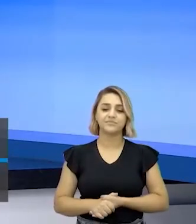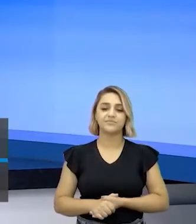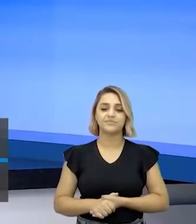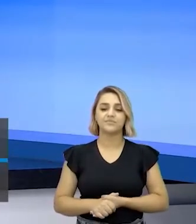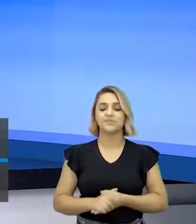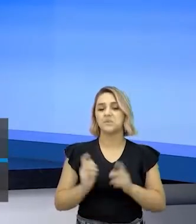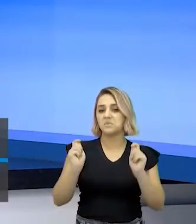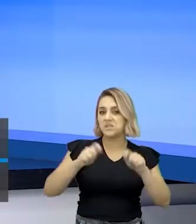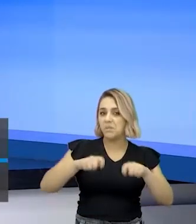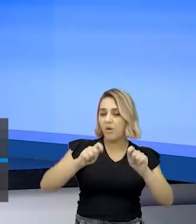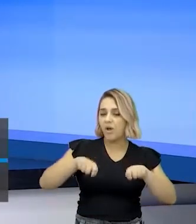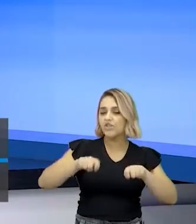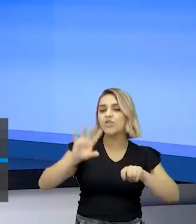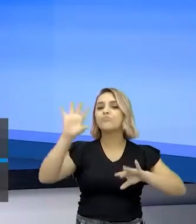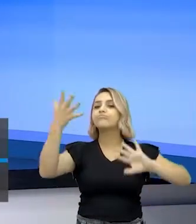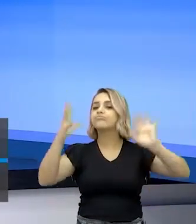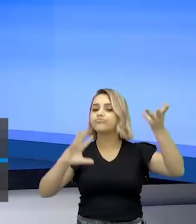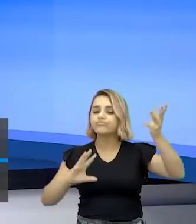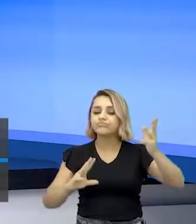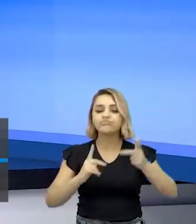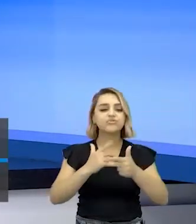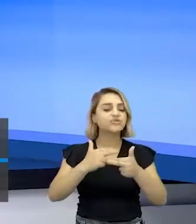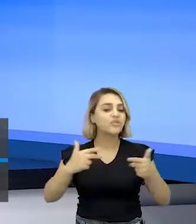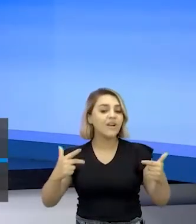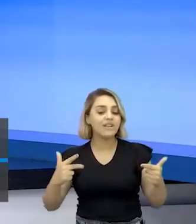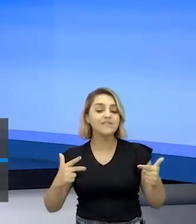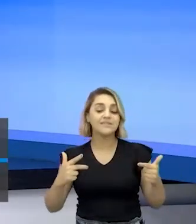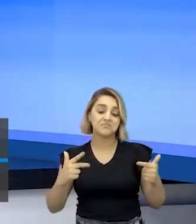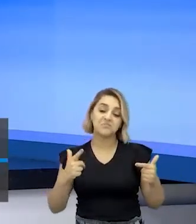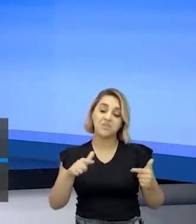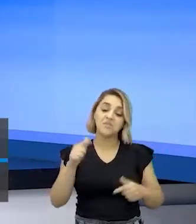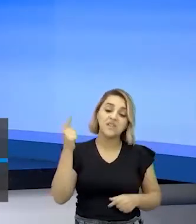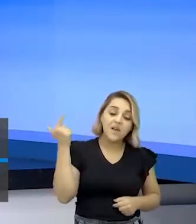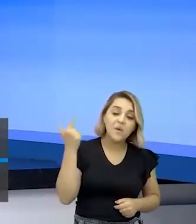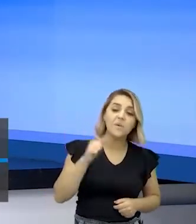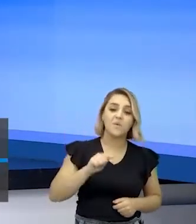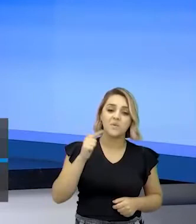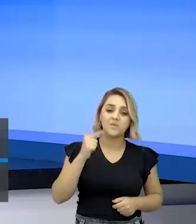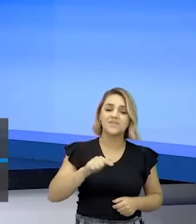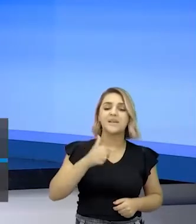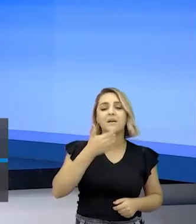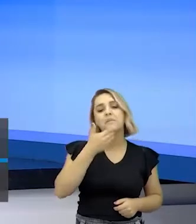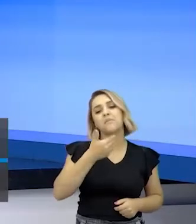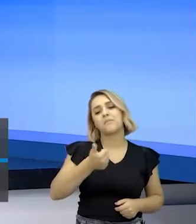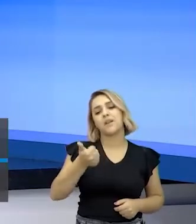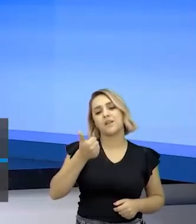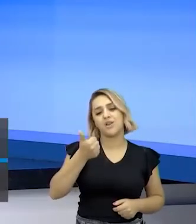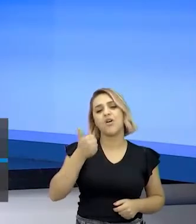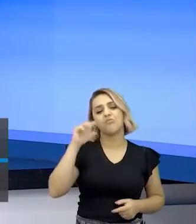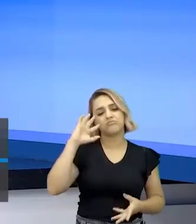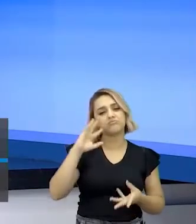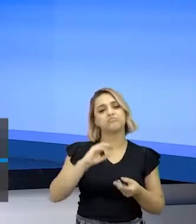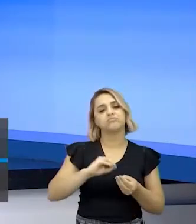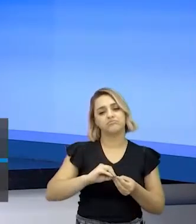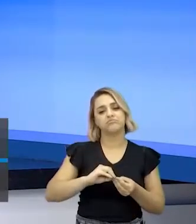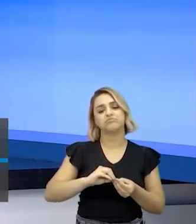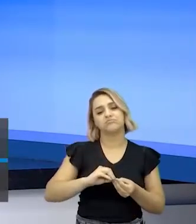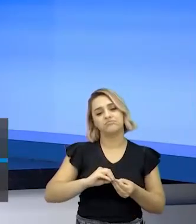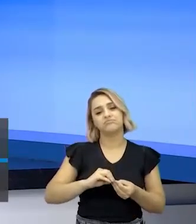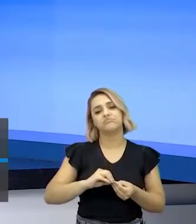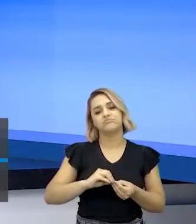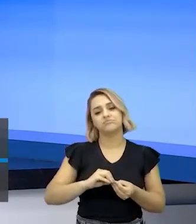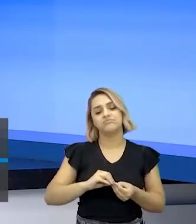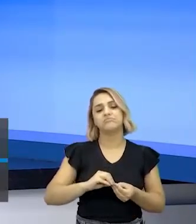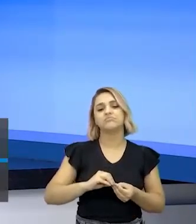por várias situações e você consegue uma melhor compreensão, né? Isso